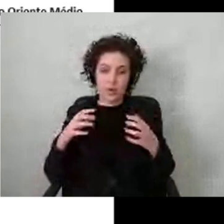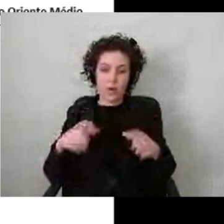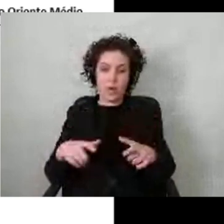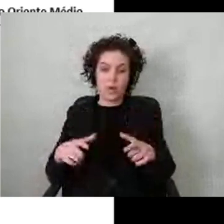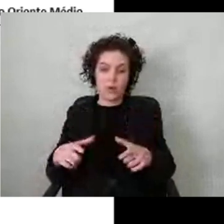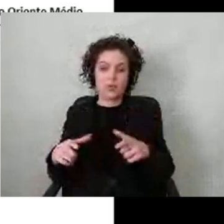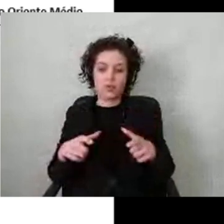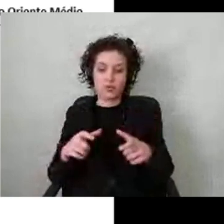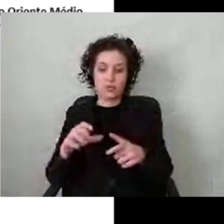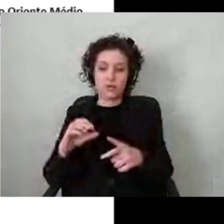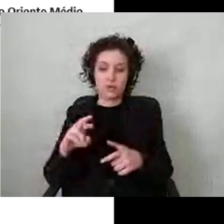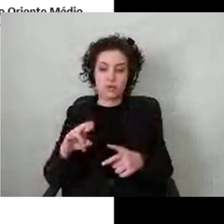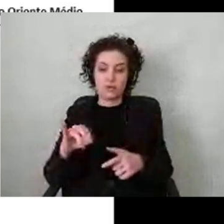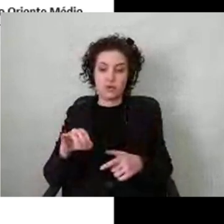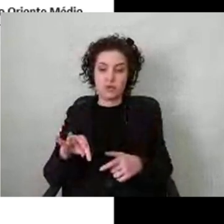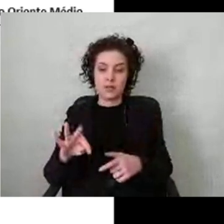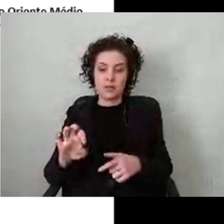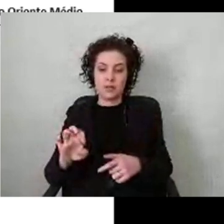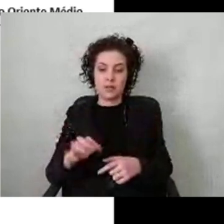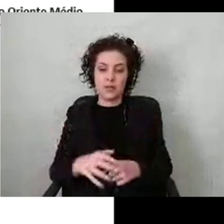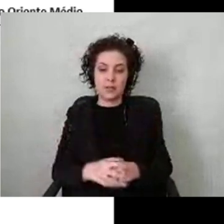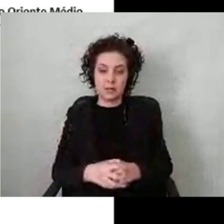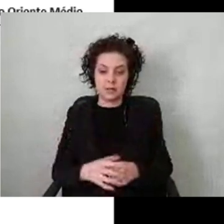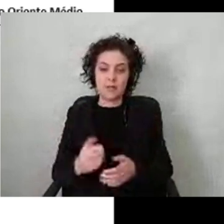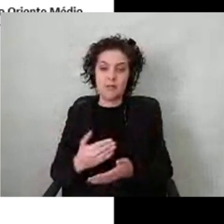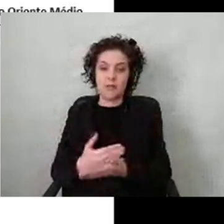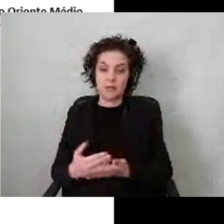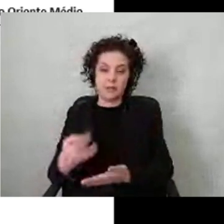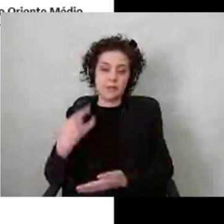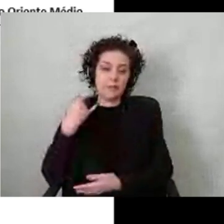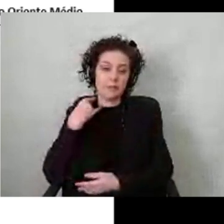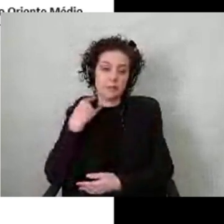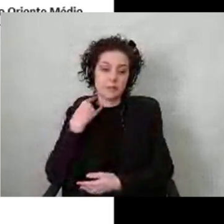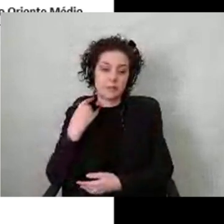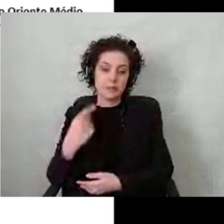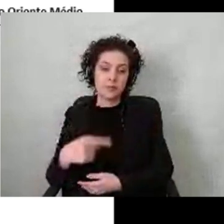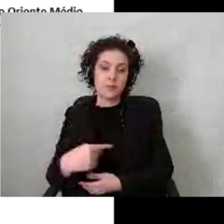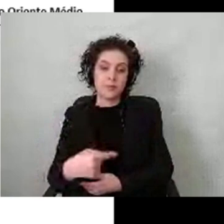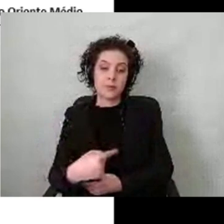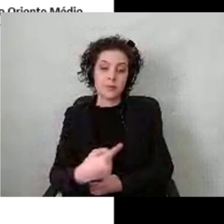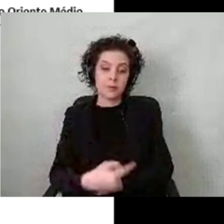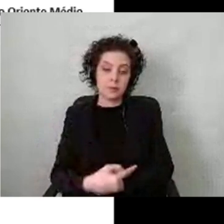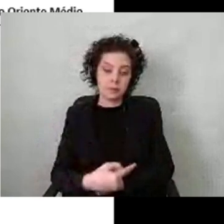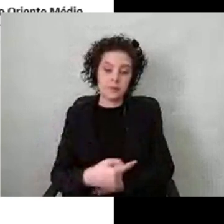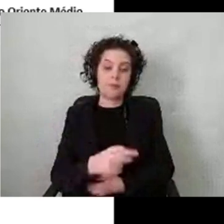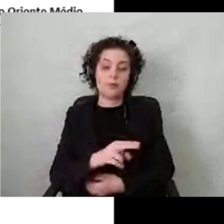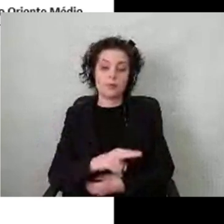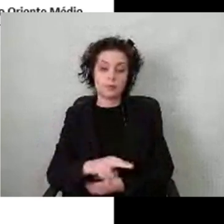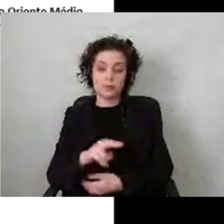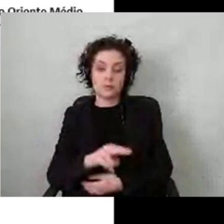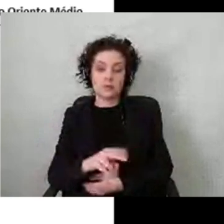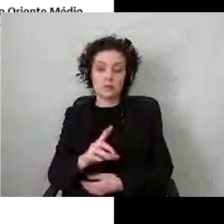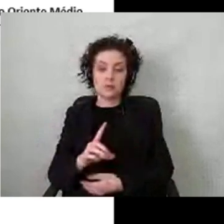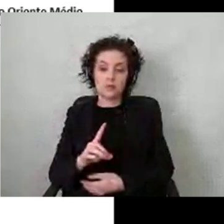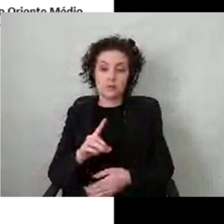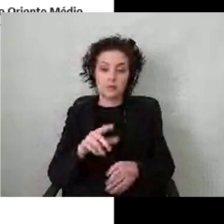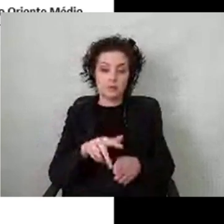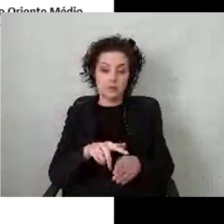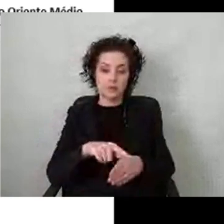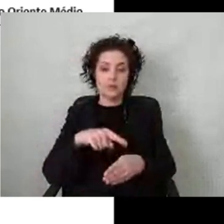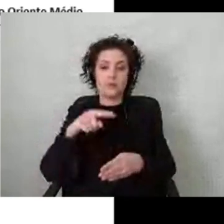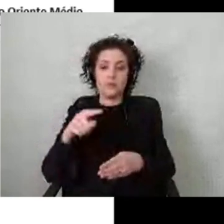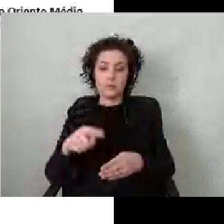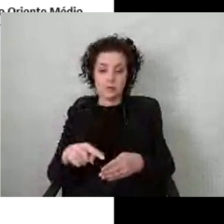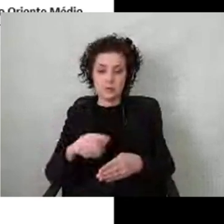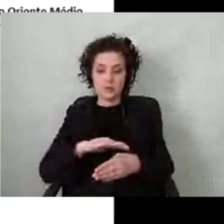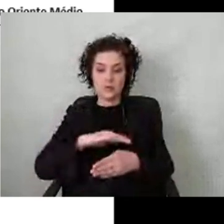ele também se originou no morcego e ele utilizou o dromedário, na verdade, que teve um papel de